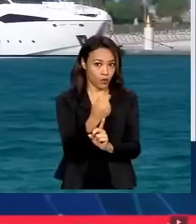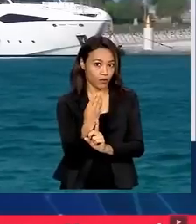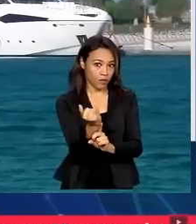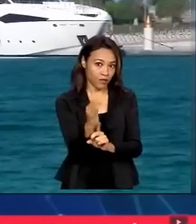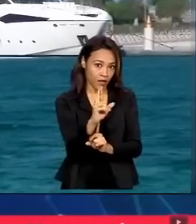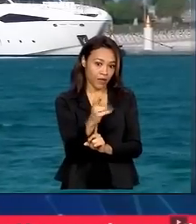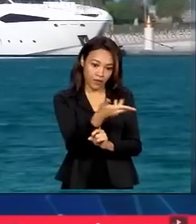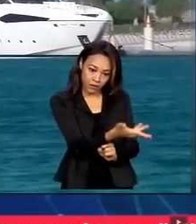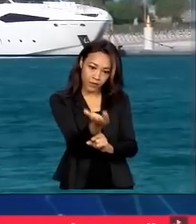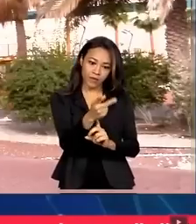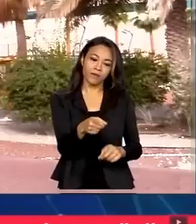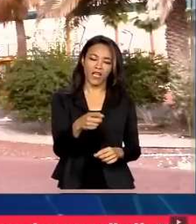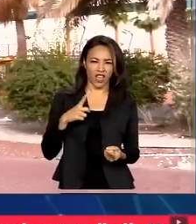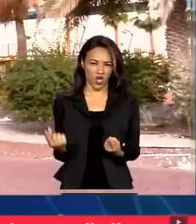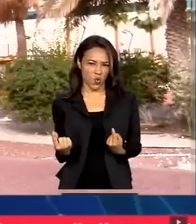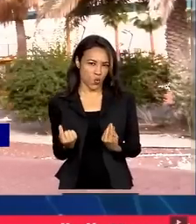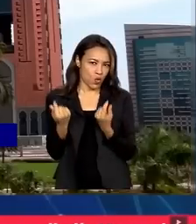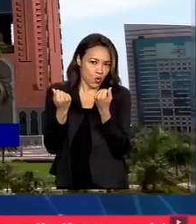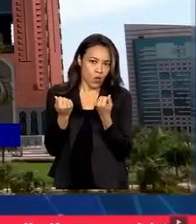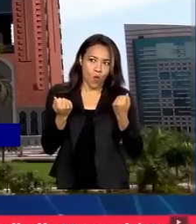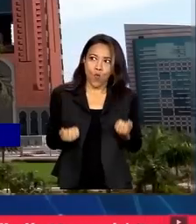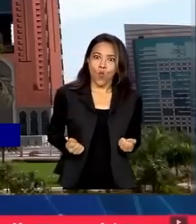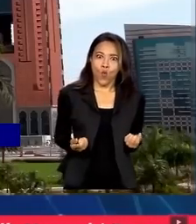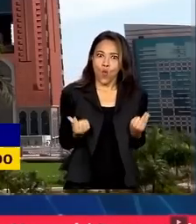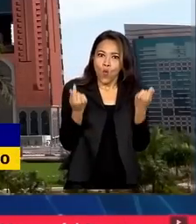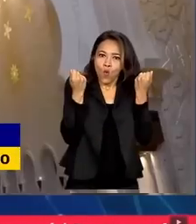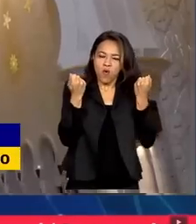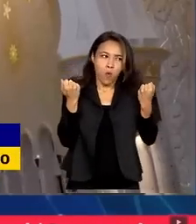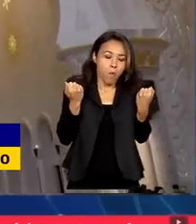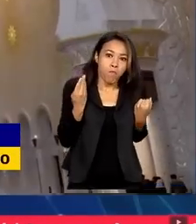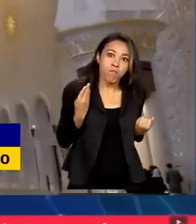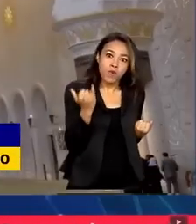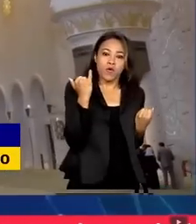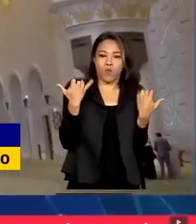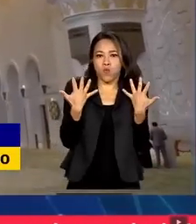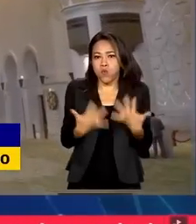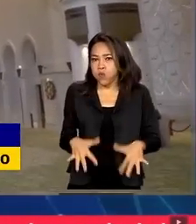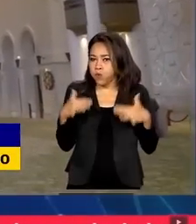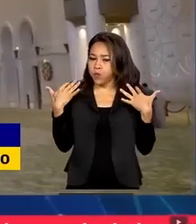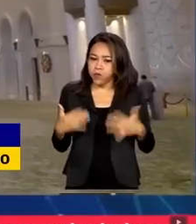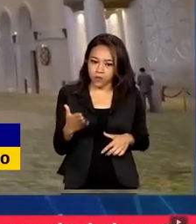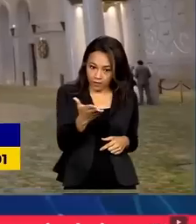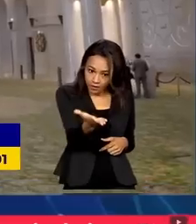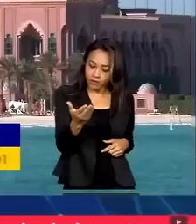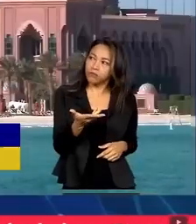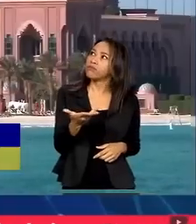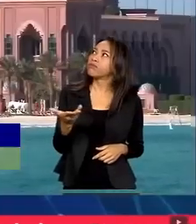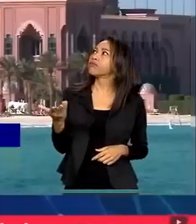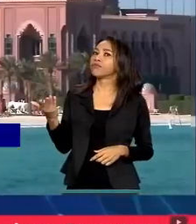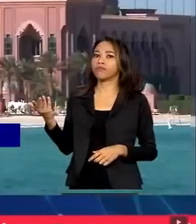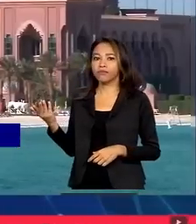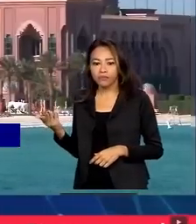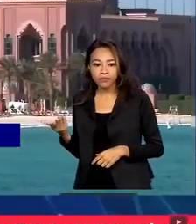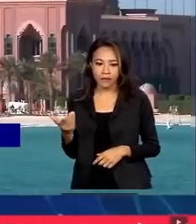Árabes. Existe o rico, o milionário, o bilionário e algo raro e caro a partir daí, em que se pode